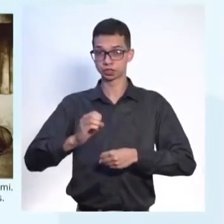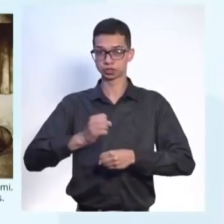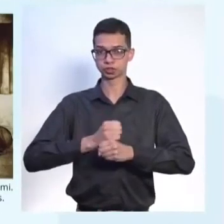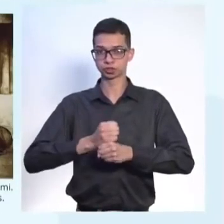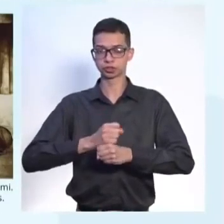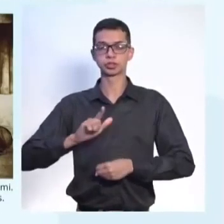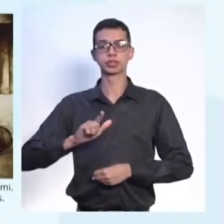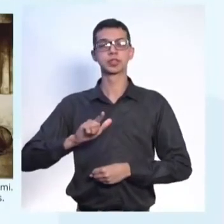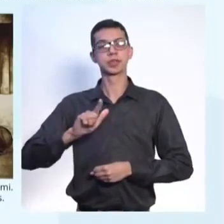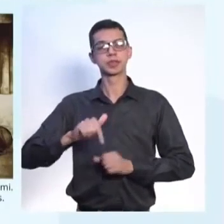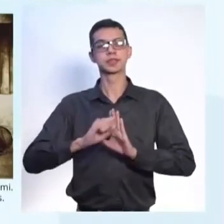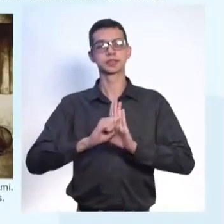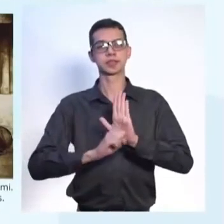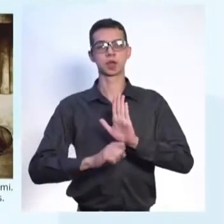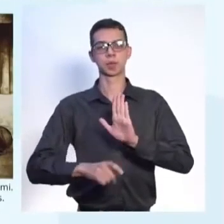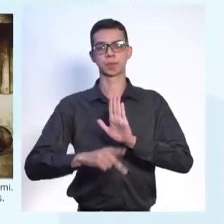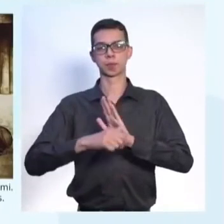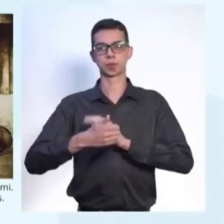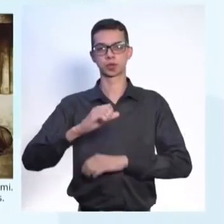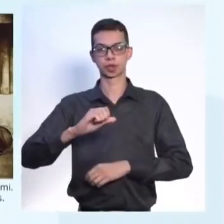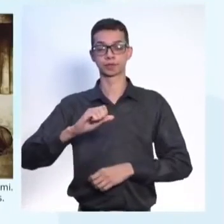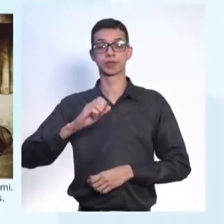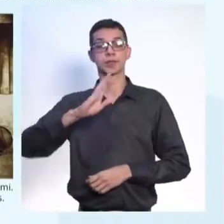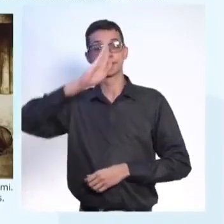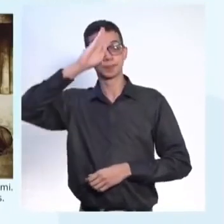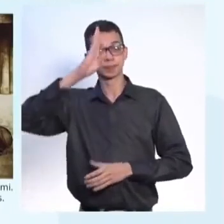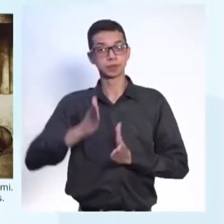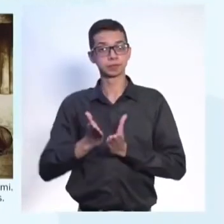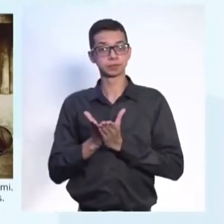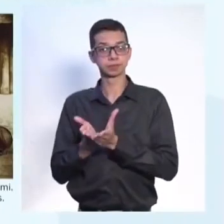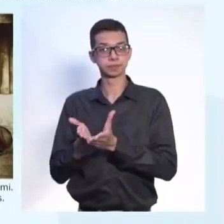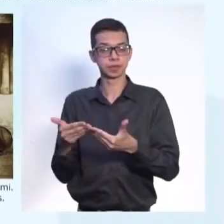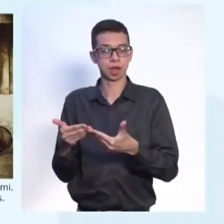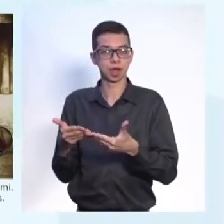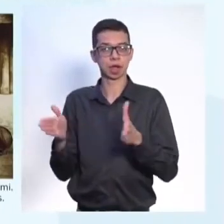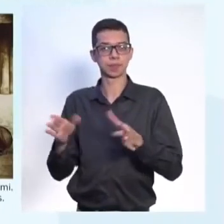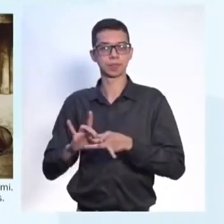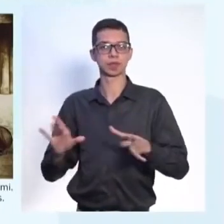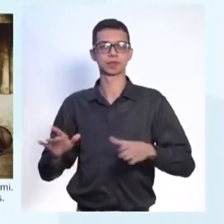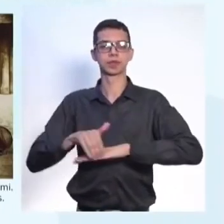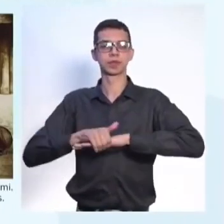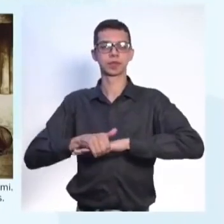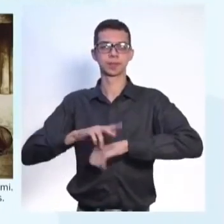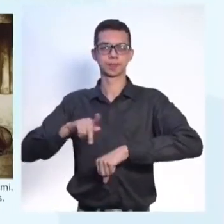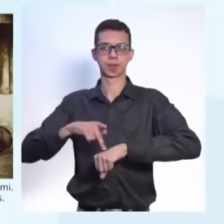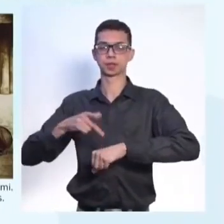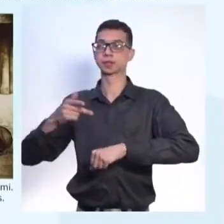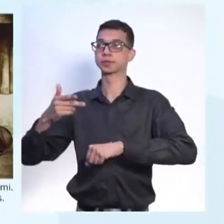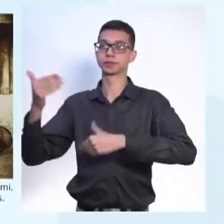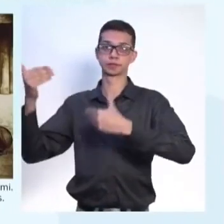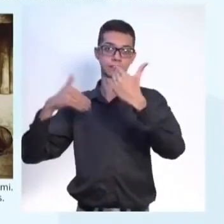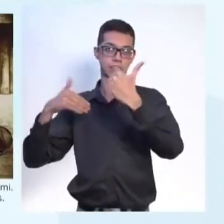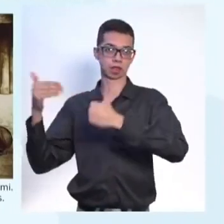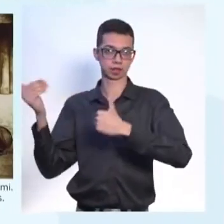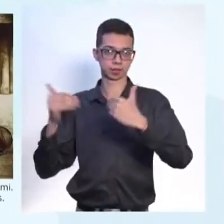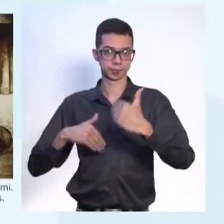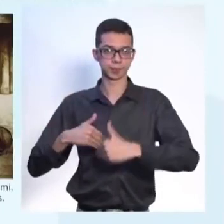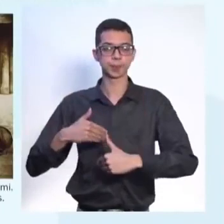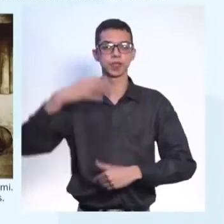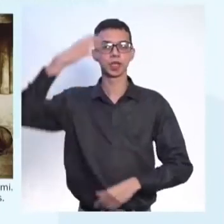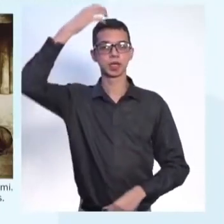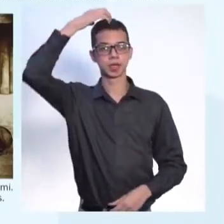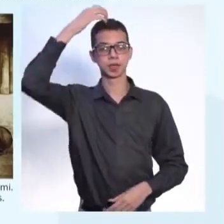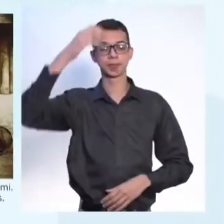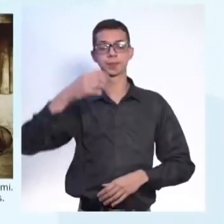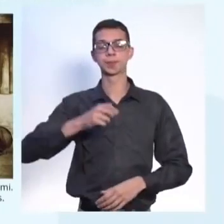a abertura dos portos, diga-se de passagem, para a amiga Inglaterra, quando o rei de Portugal veio com toda a